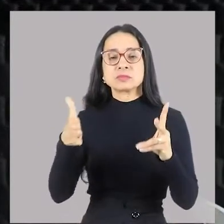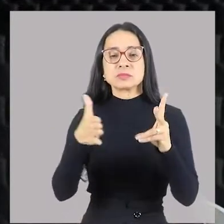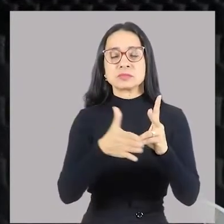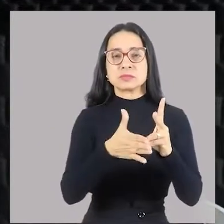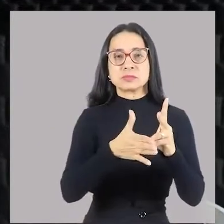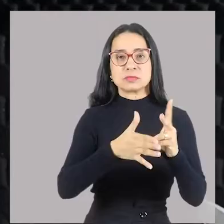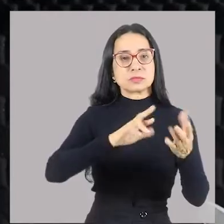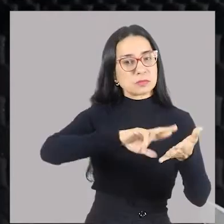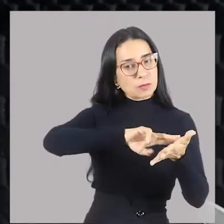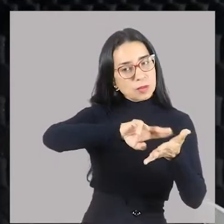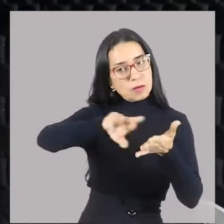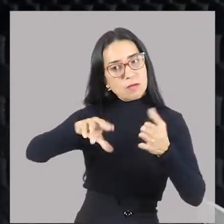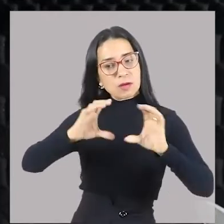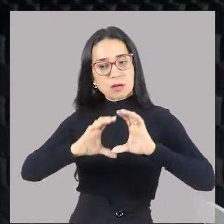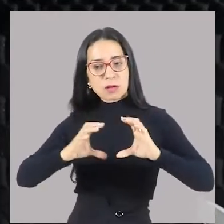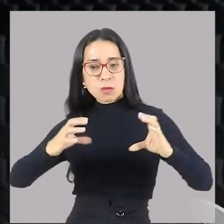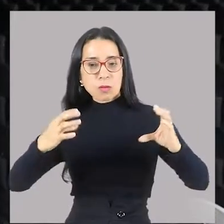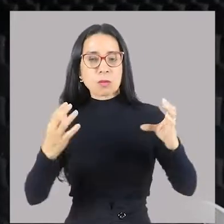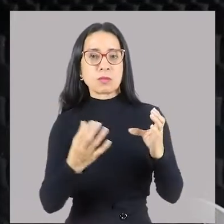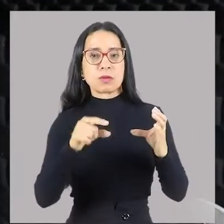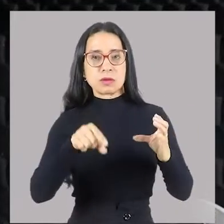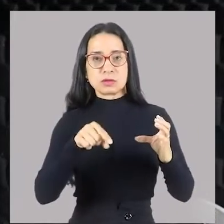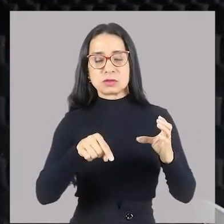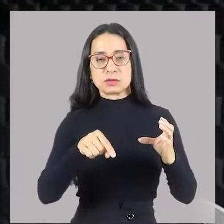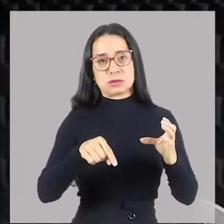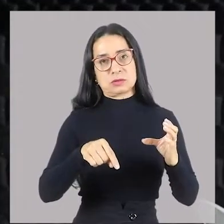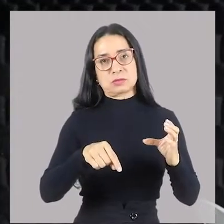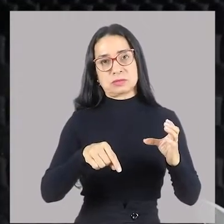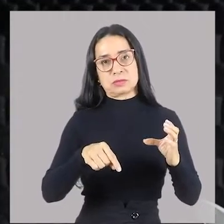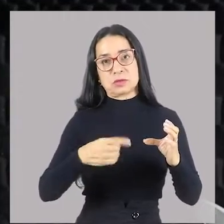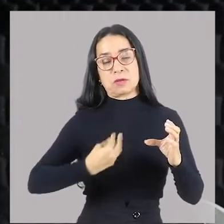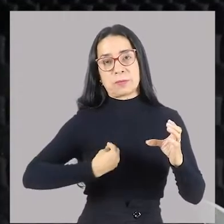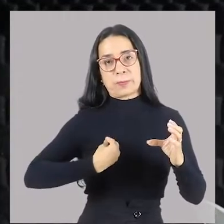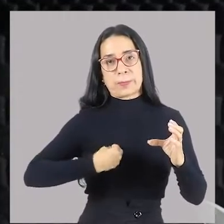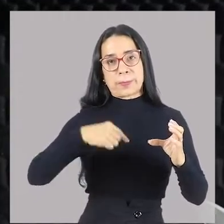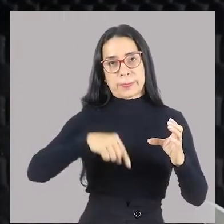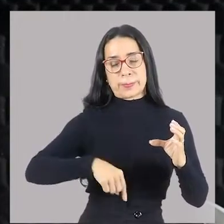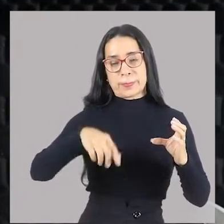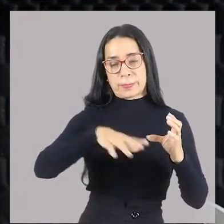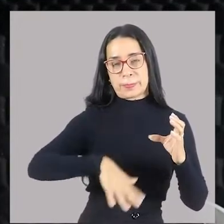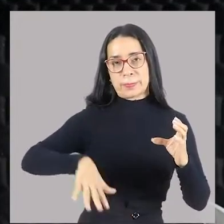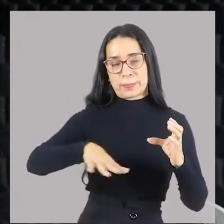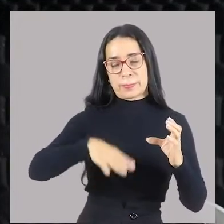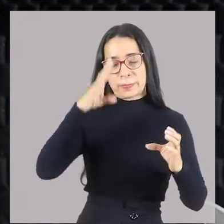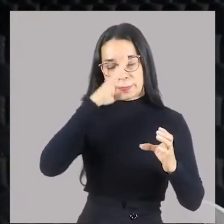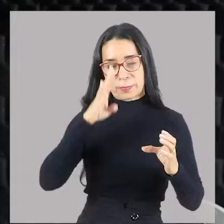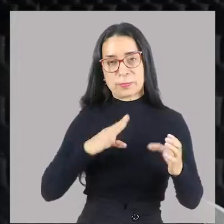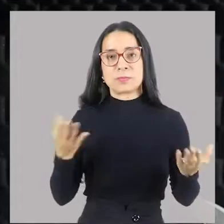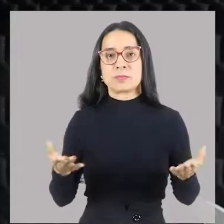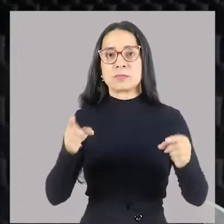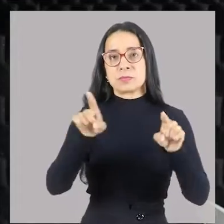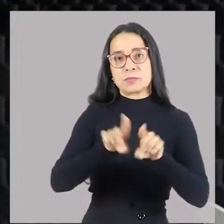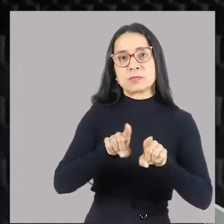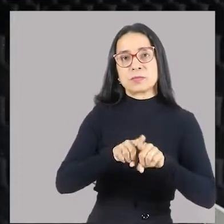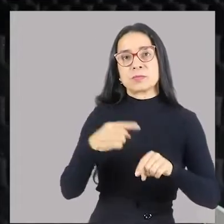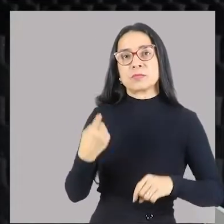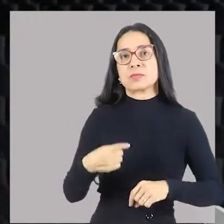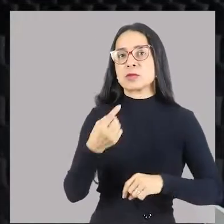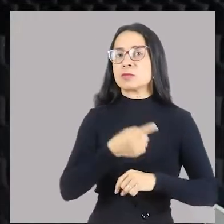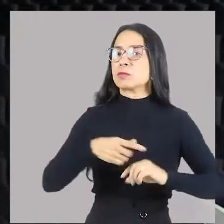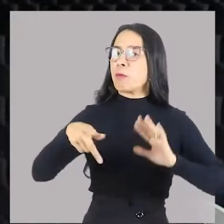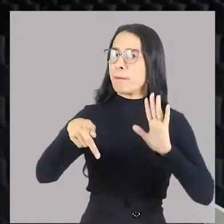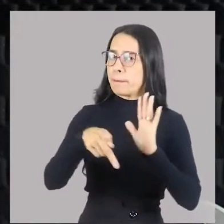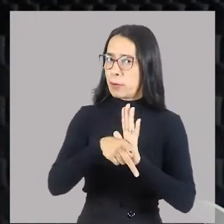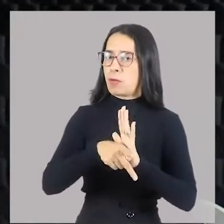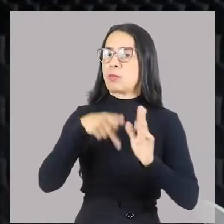várias comunidades indígenas já estavam aqui no território brasileiro. Além dos nossos